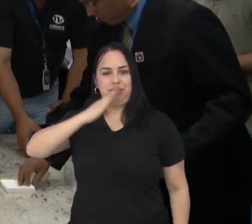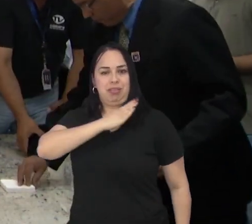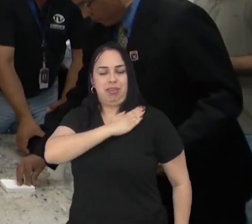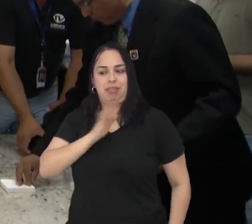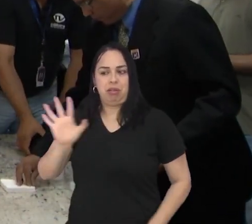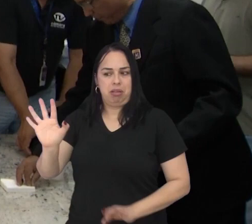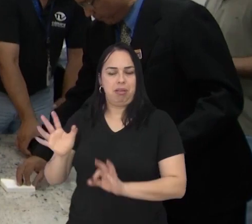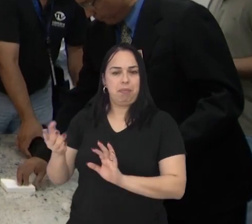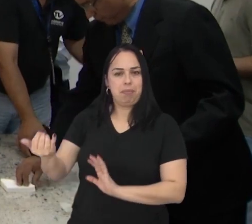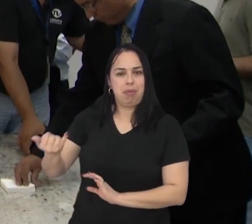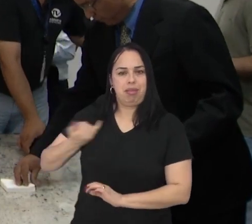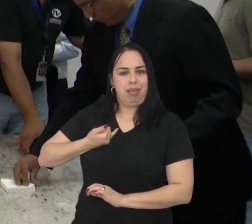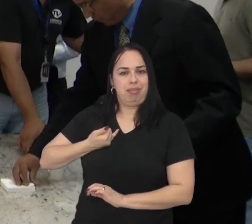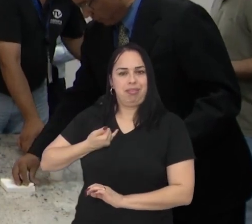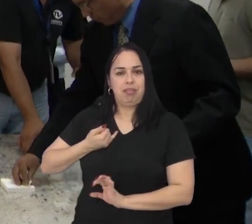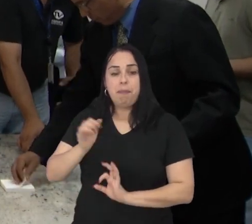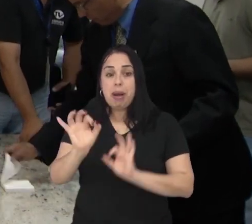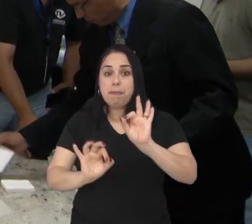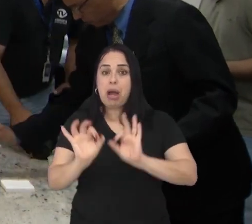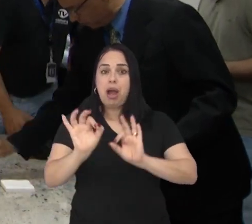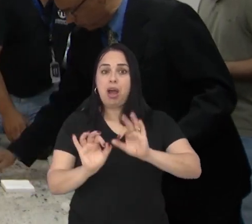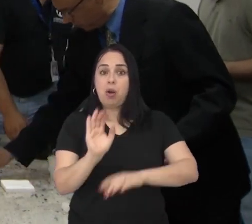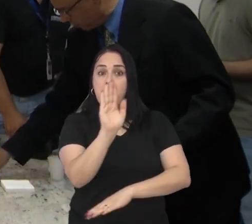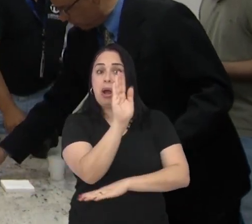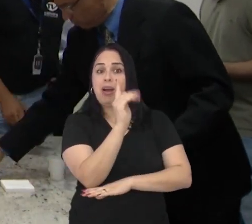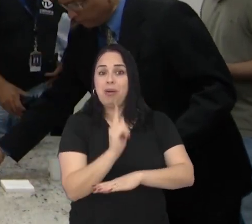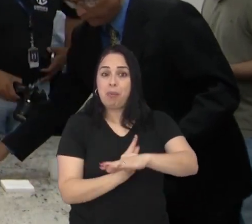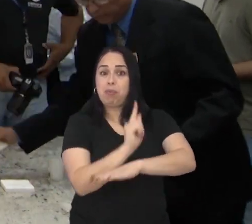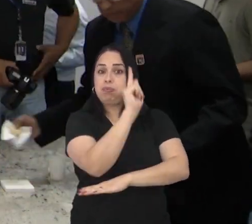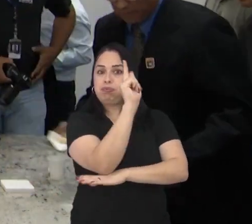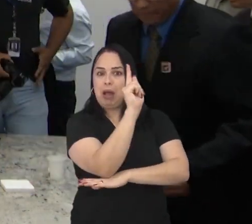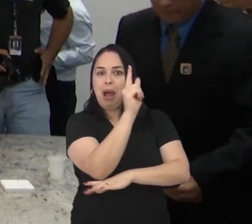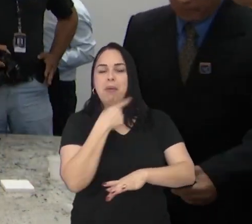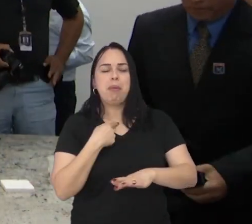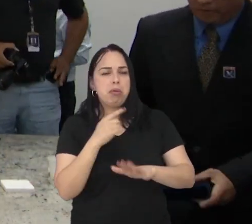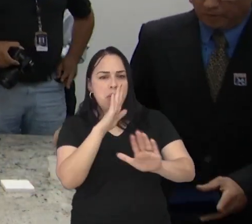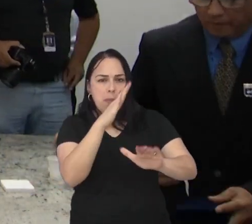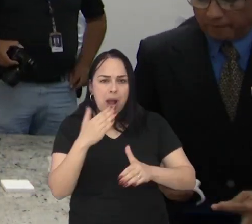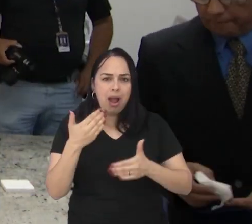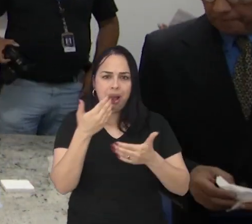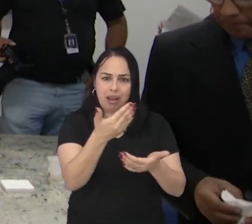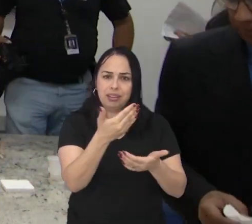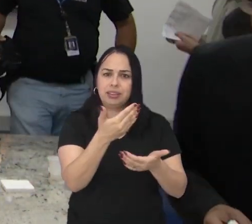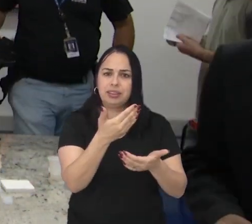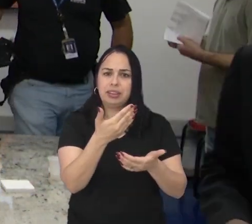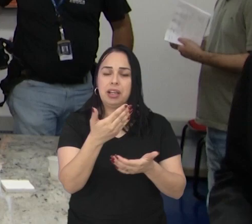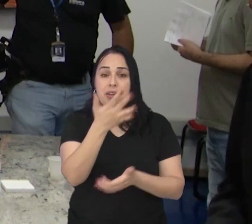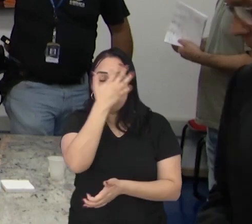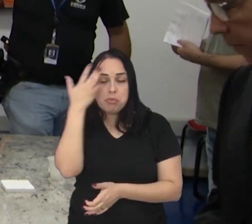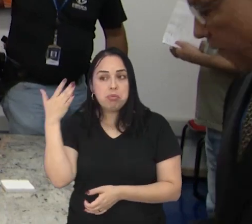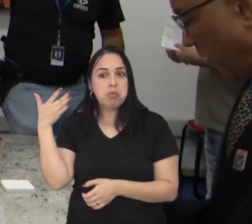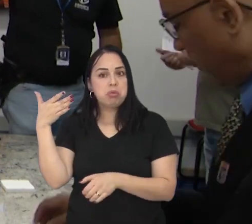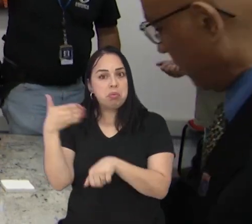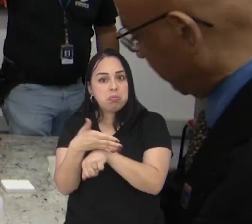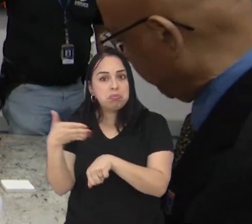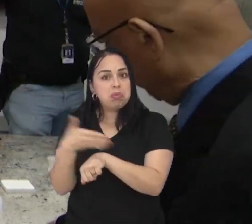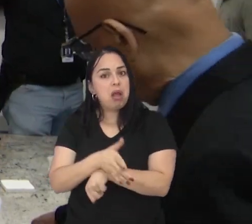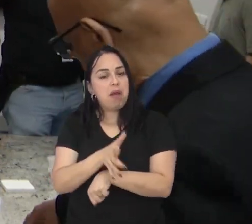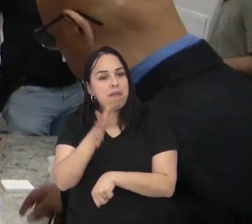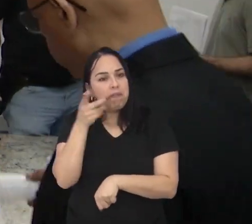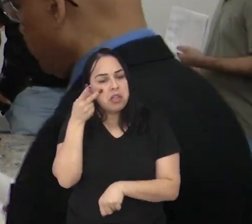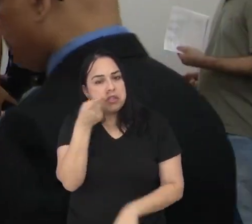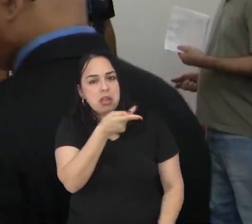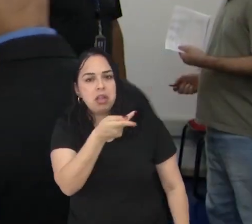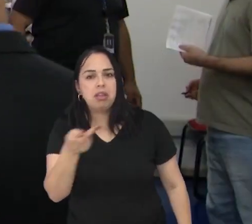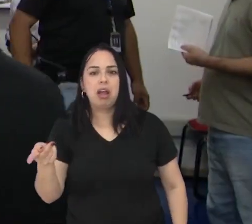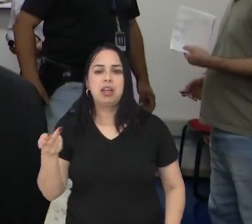Marcos veio com a ideia de fazer um monumento que trouxe muita alegria ali para a região, né? Além de visitas, a